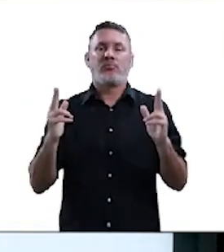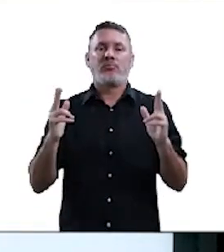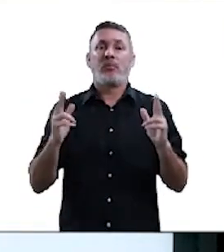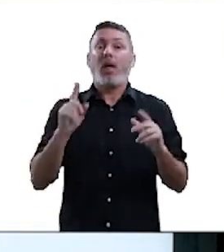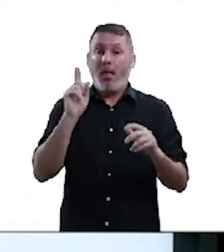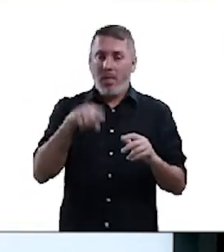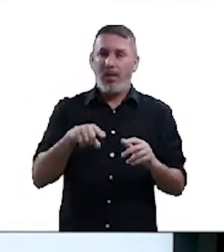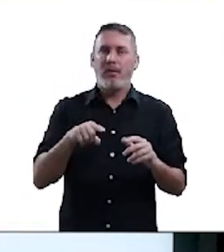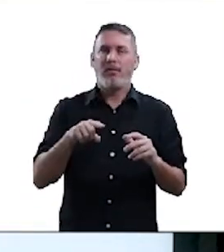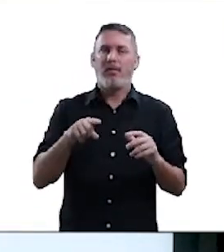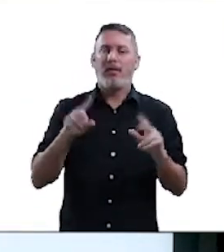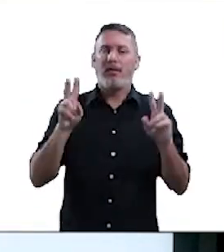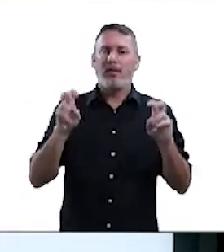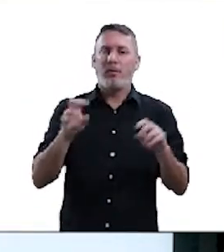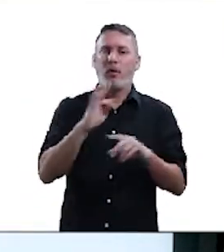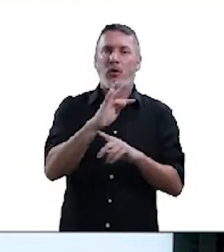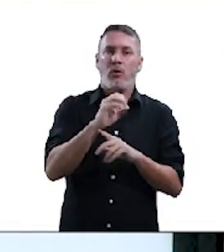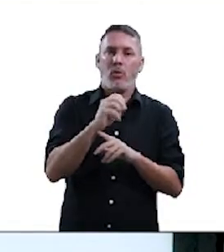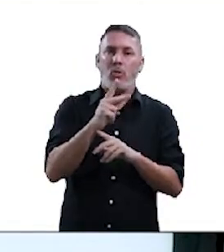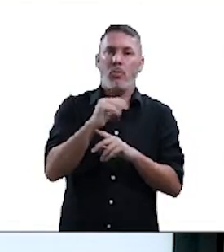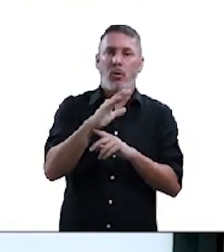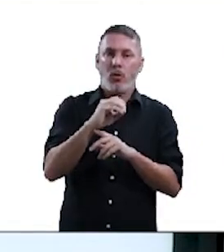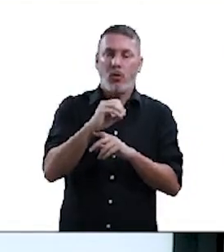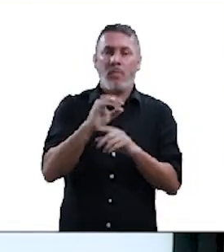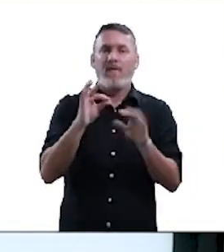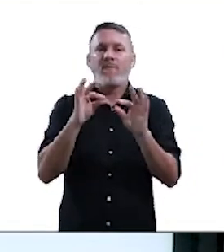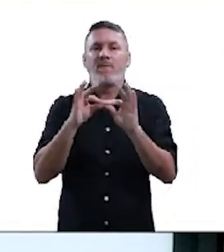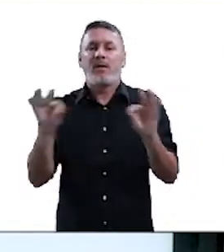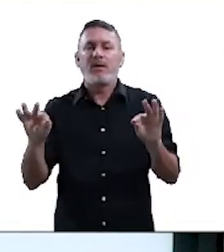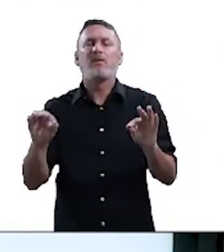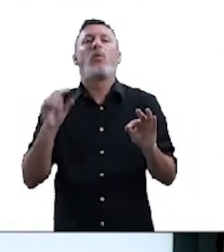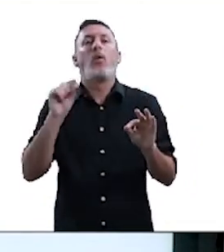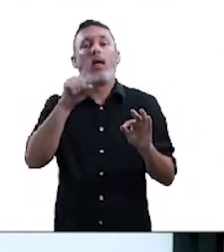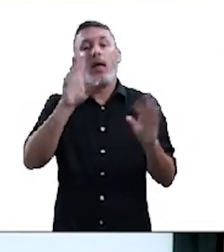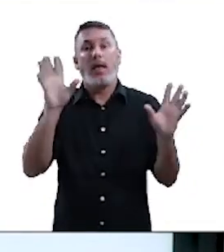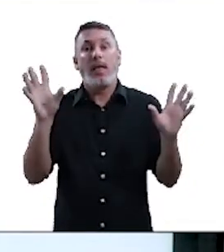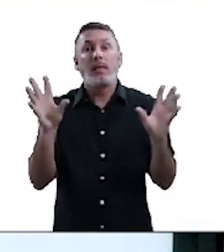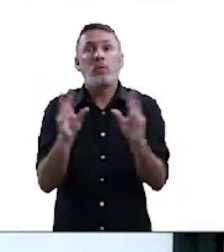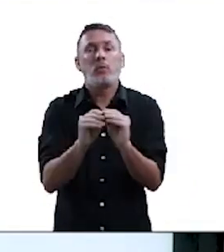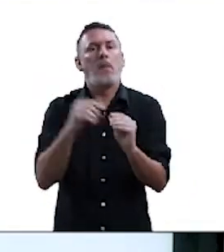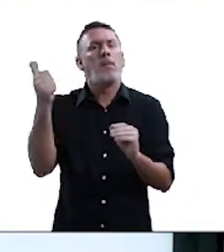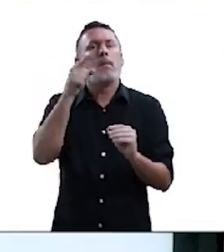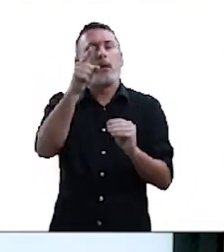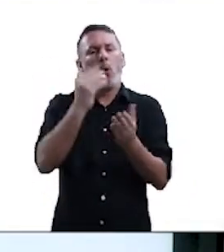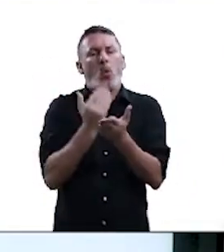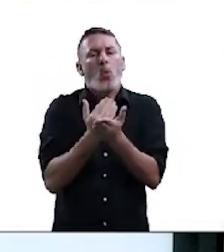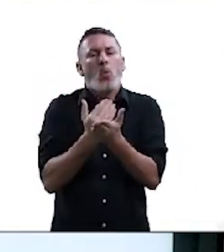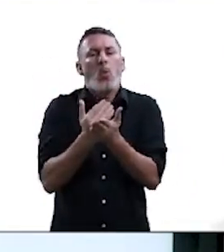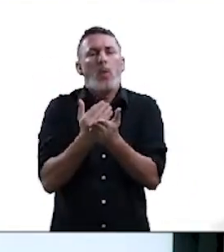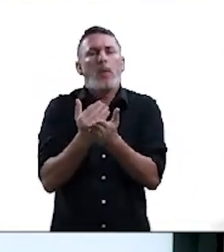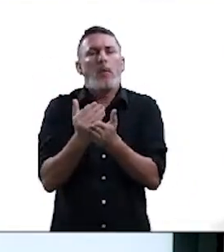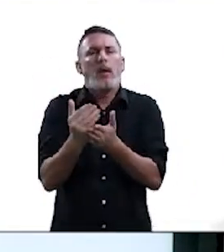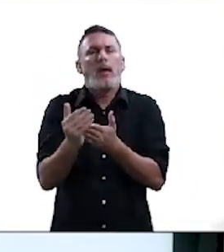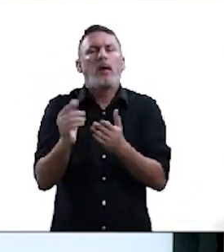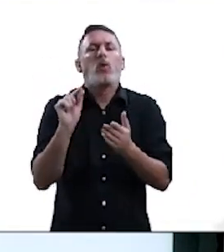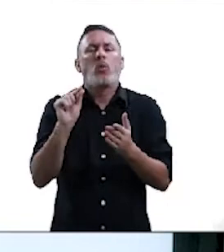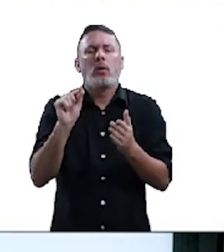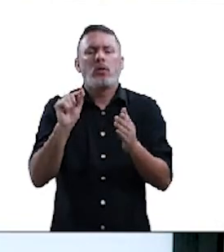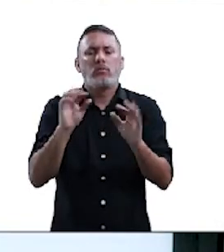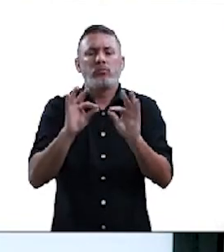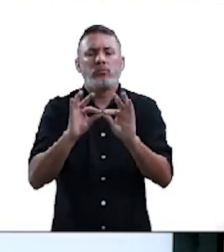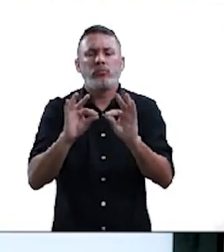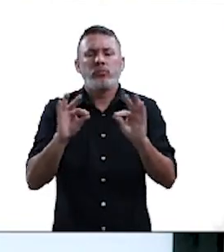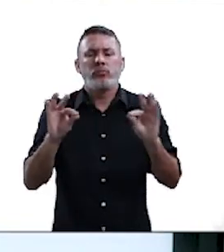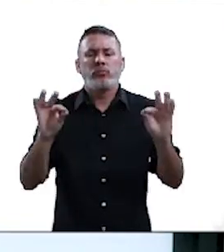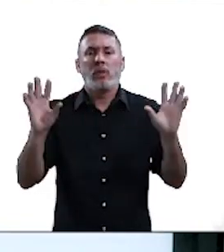tópico frasal, nessa parte, você precisa entender o seguinte, é um resumo do que você vai falar. E ela tem essa estratégia. Em primeiro